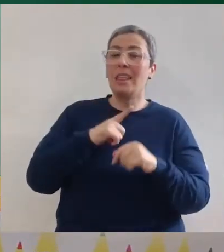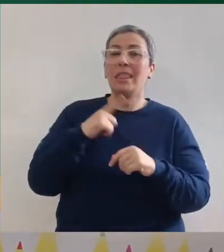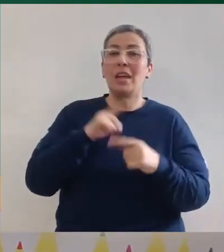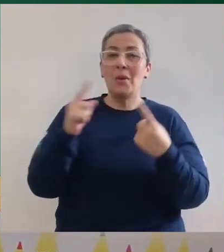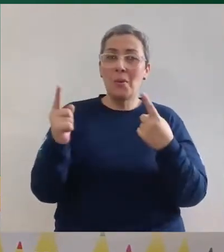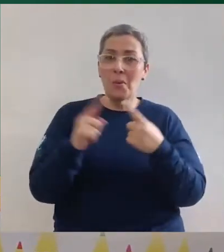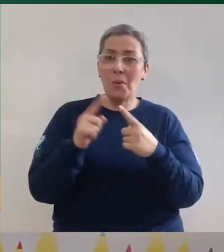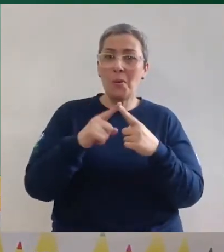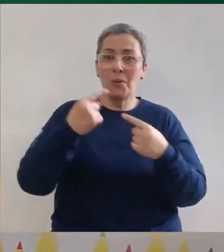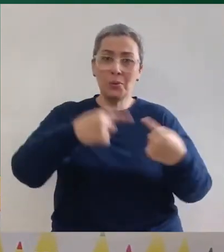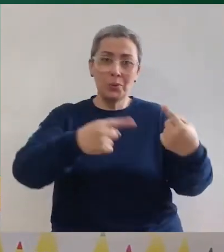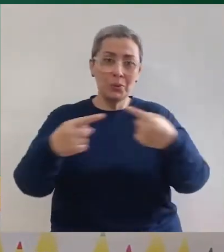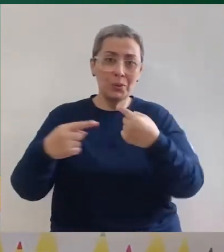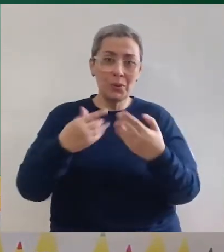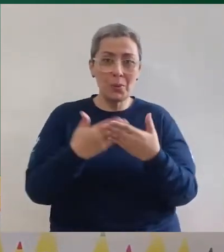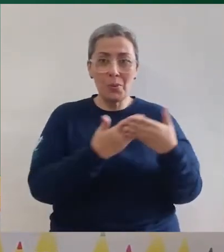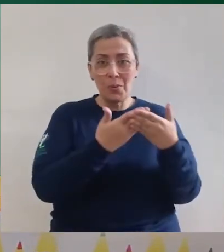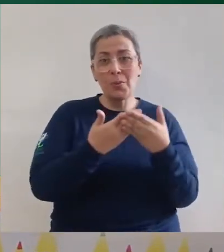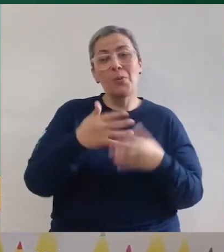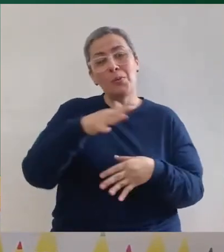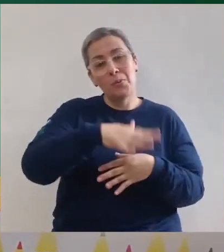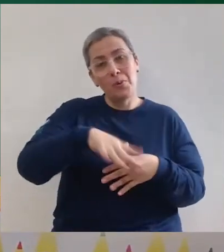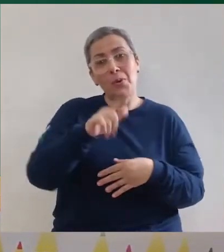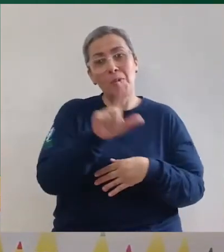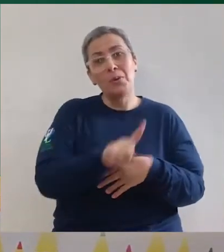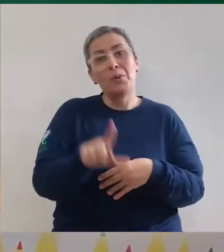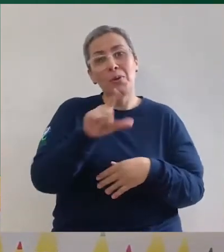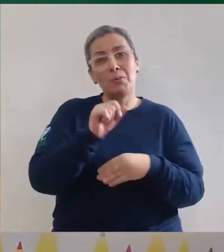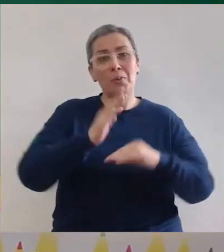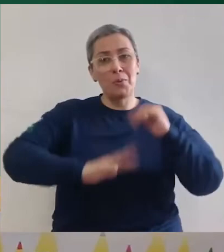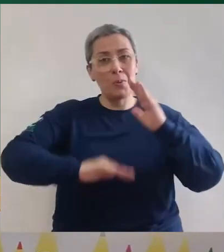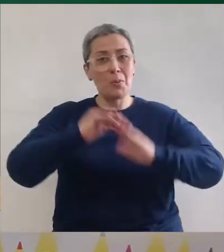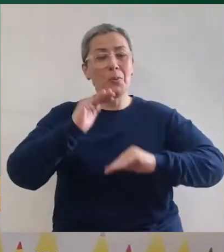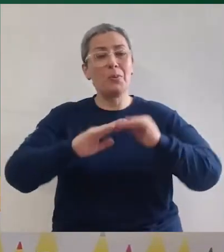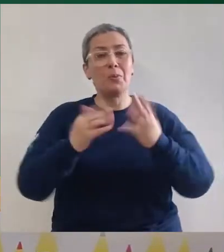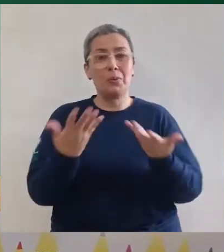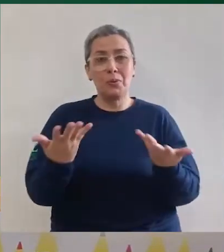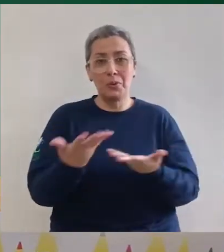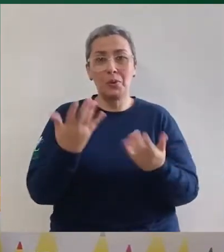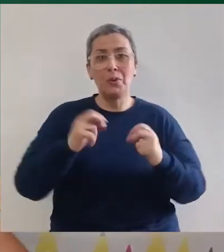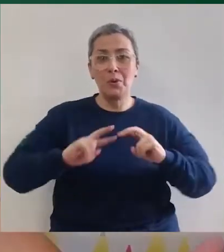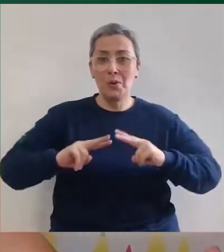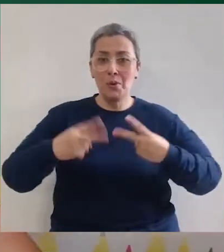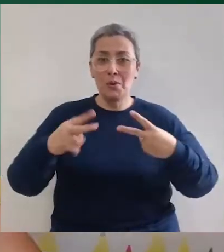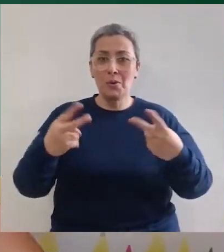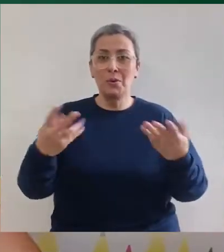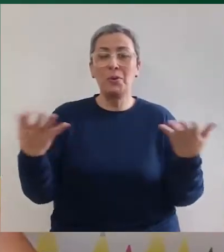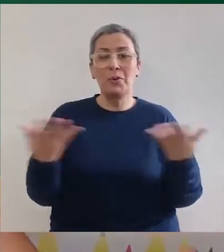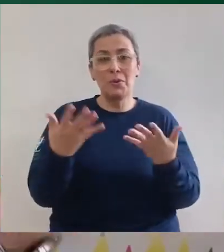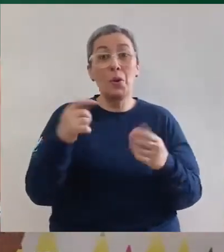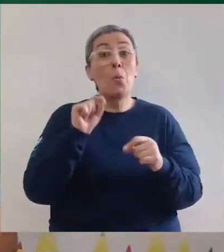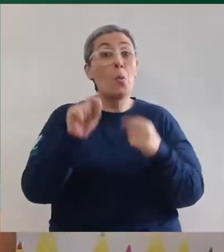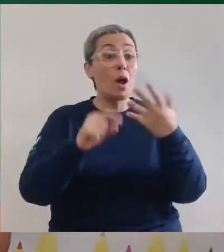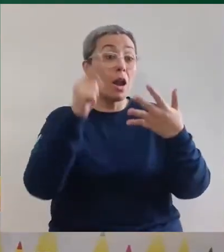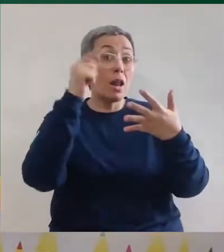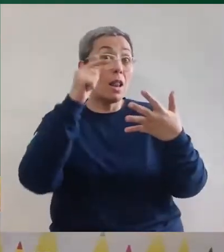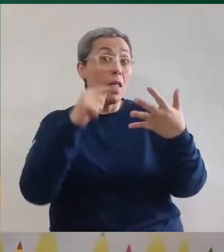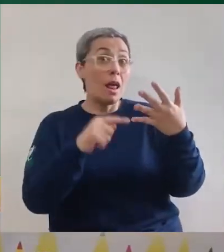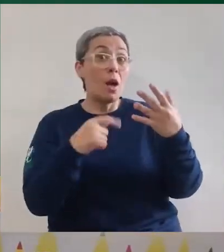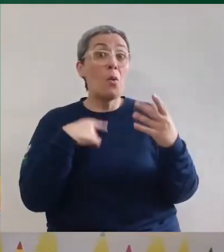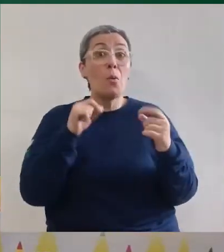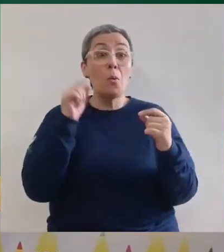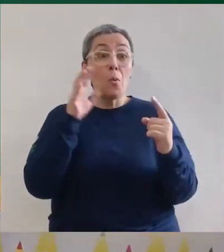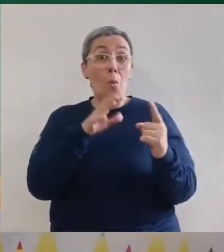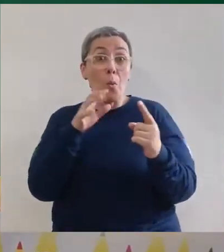1, onde discutimos o estudo do meio e, é claro, colocar a mão na massa. Compartilhe conosco quais foram